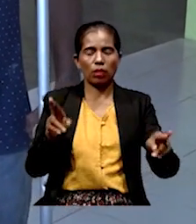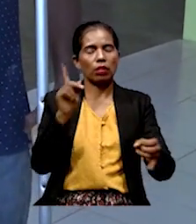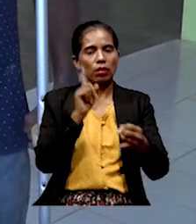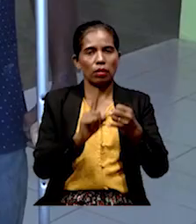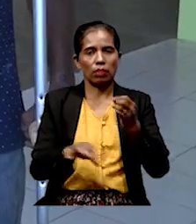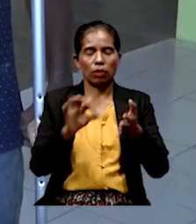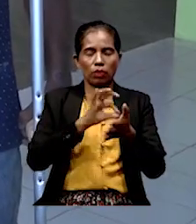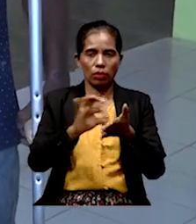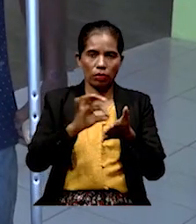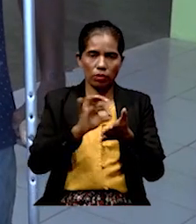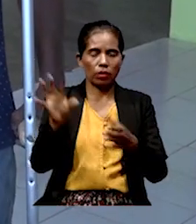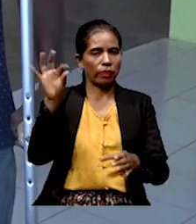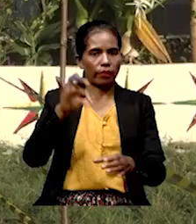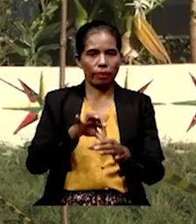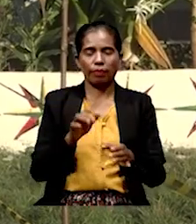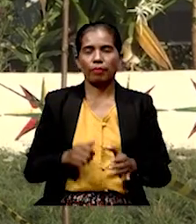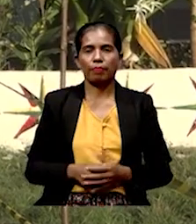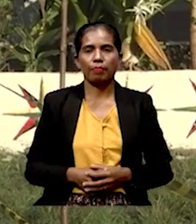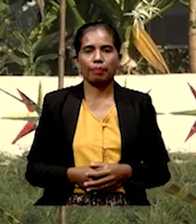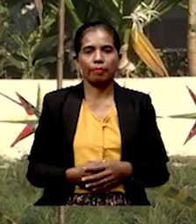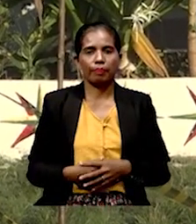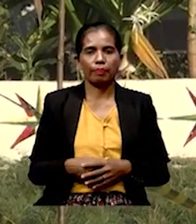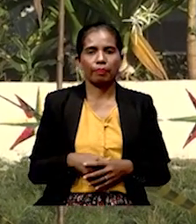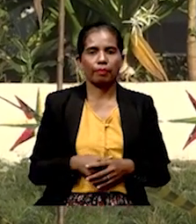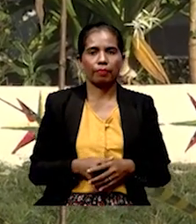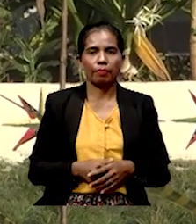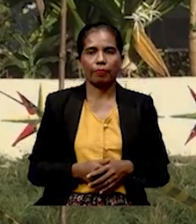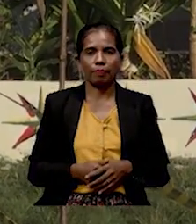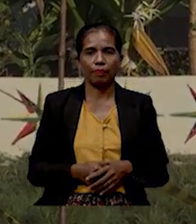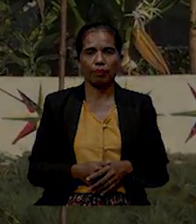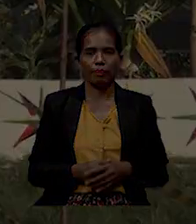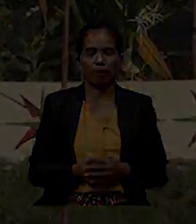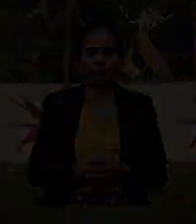contagem de votos. Efigênia Babo, Lamberto da Silva, GMN.